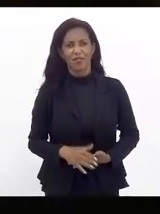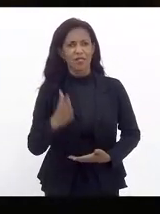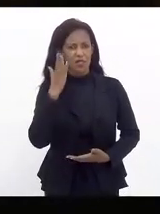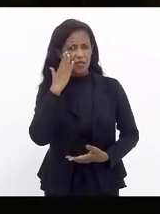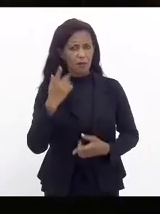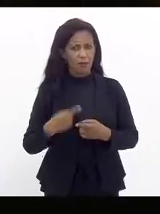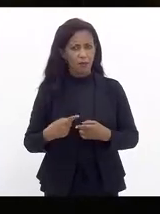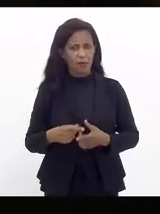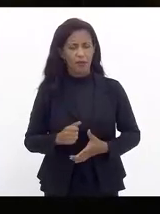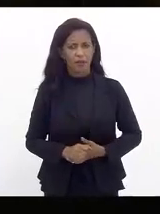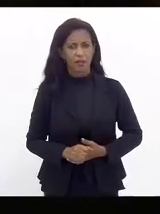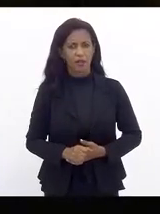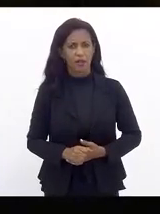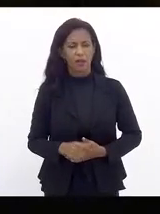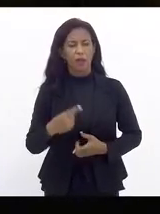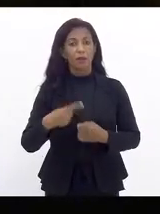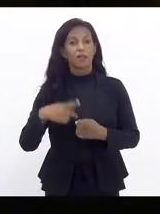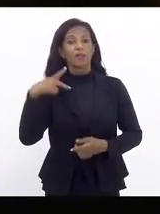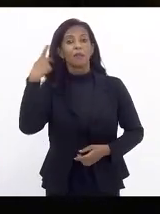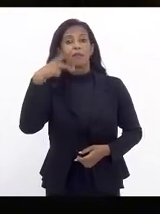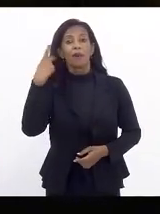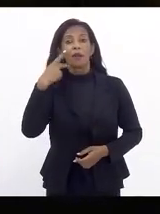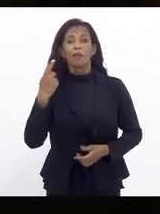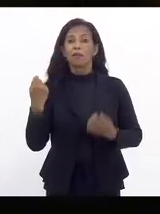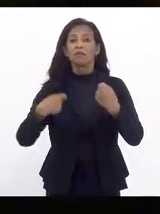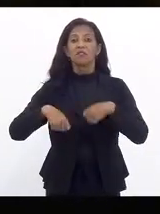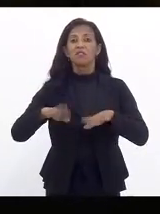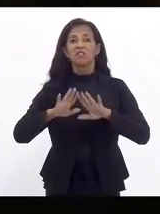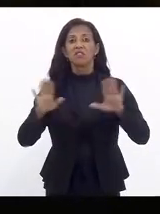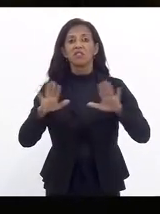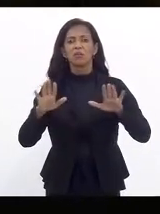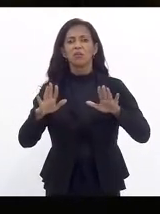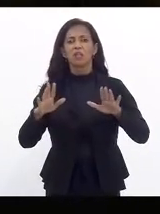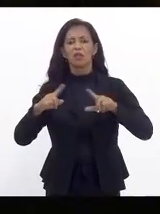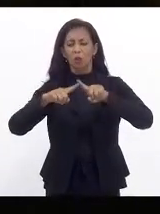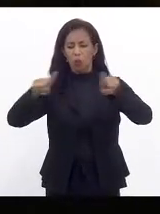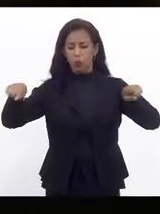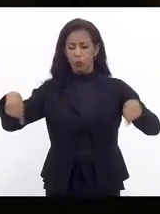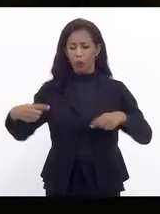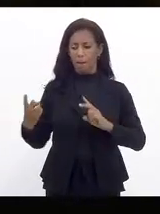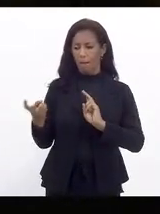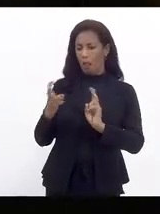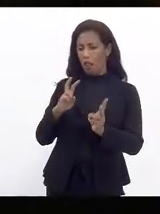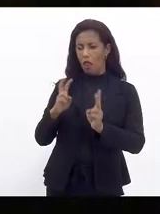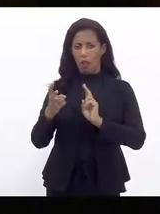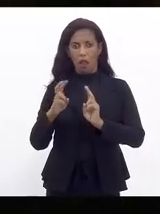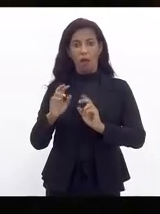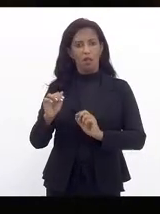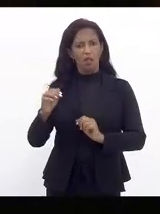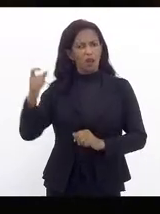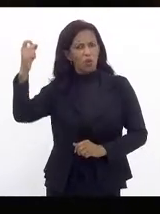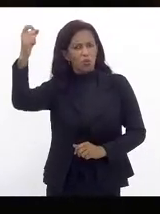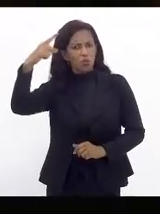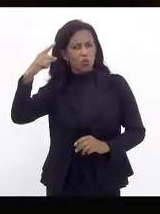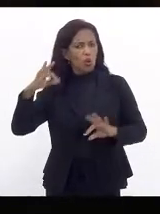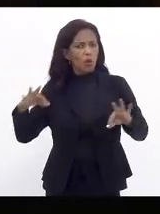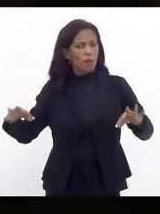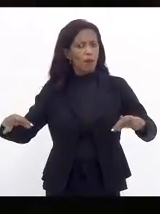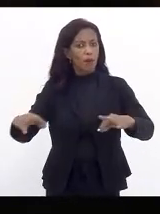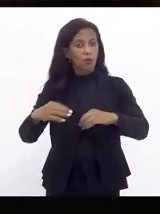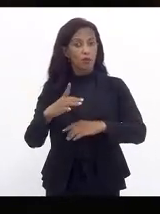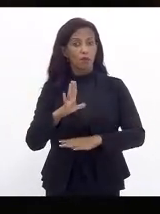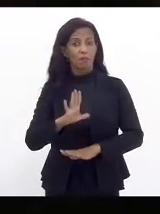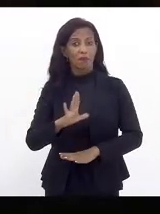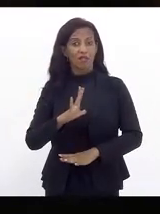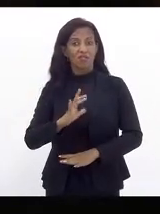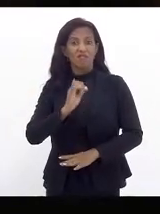por quê? Porque ser parlamentar, você não precisa estar num ringue. Tem lugar ao sol para todos. Mas, infelizmente, tem pessoas